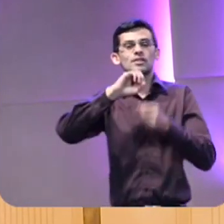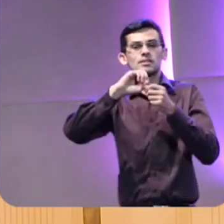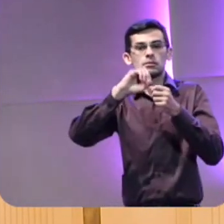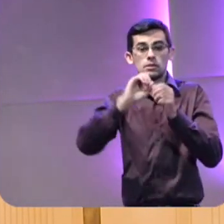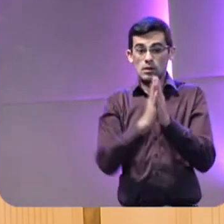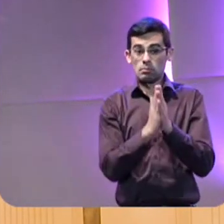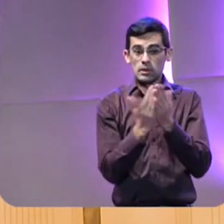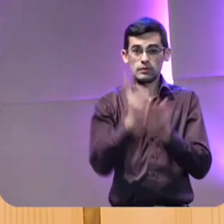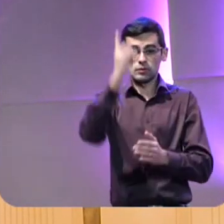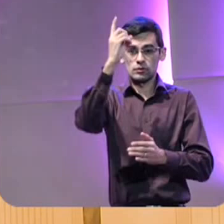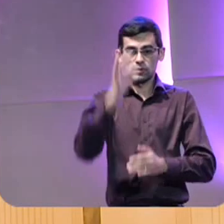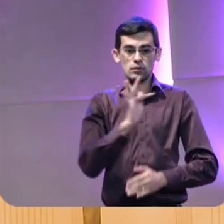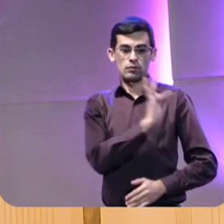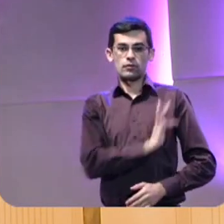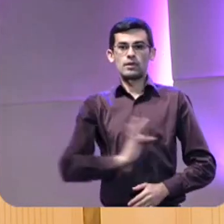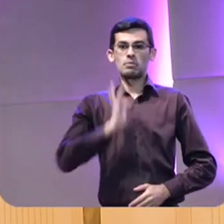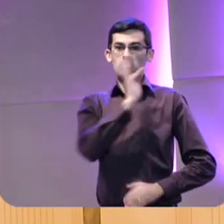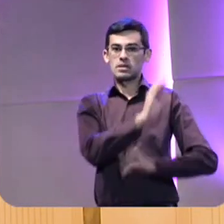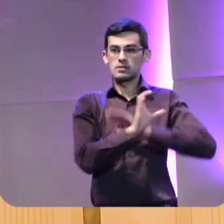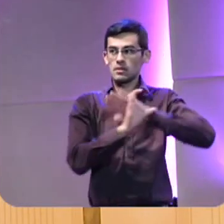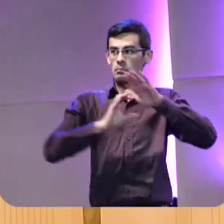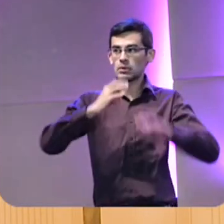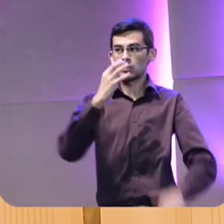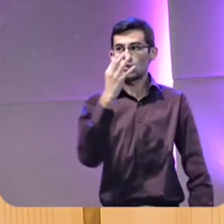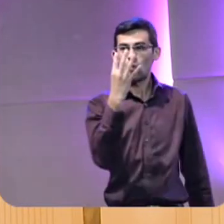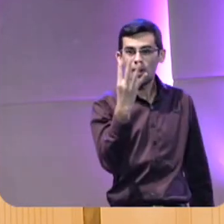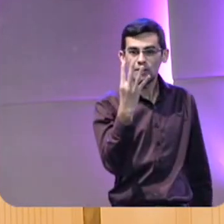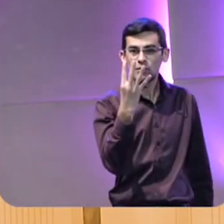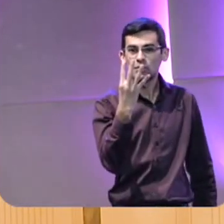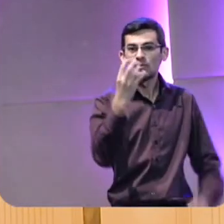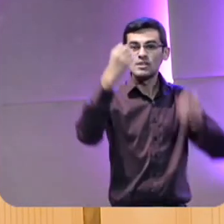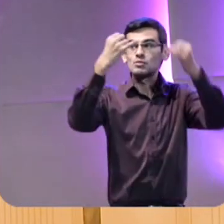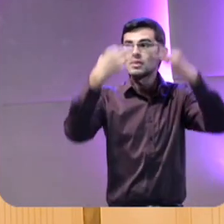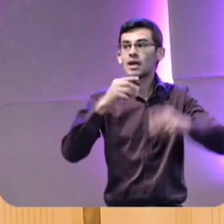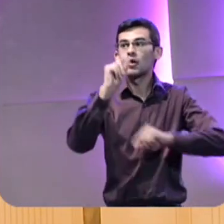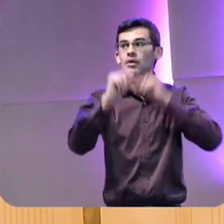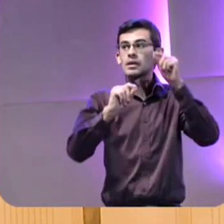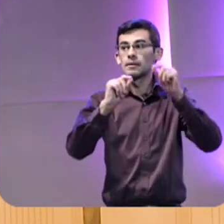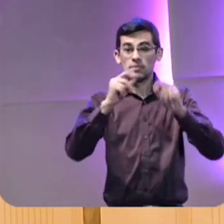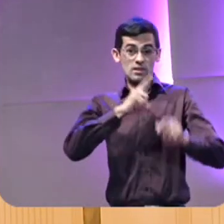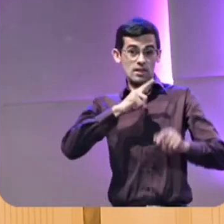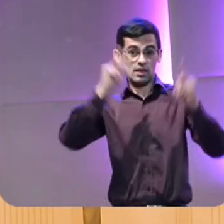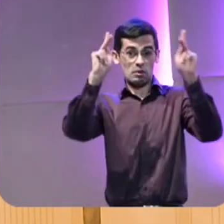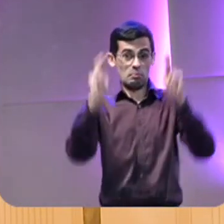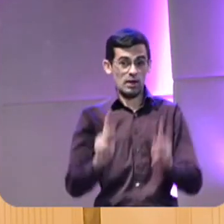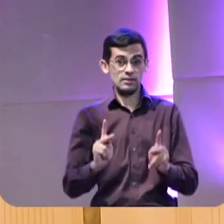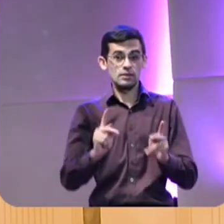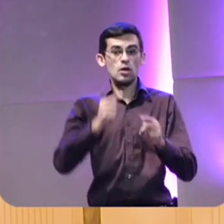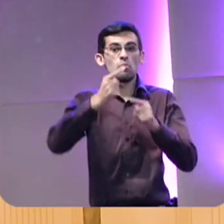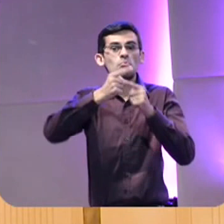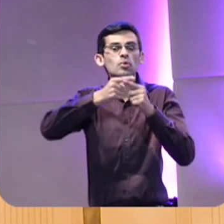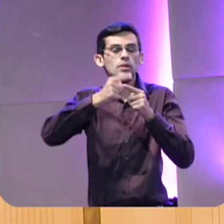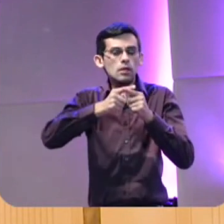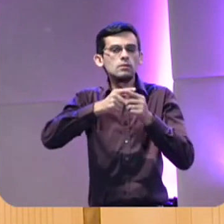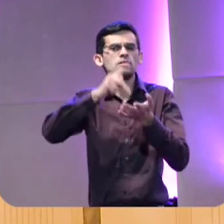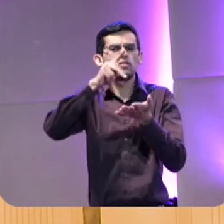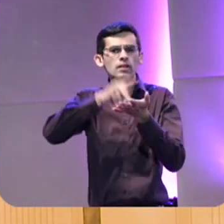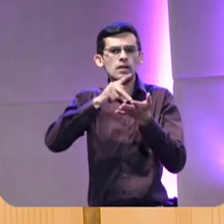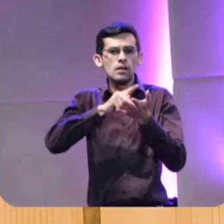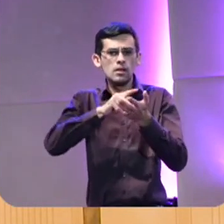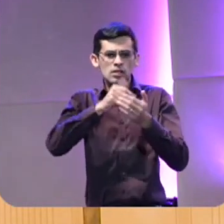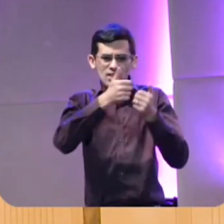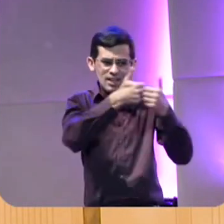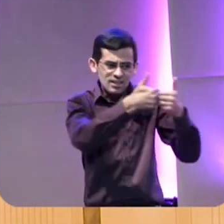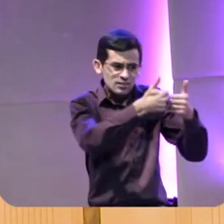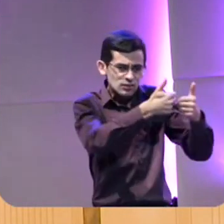palavra de Deus vai dizer em Filipenses 4, não é? Que a gente vai ter essa paz porque a gente pega essas coisas